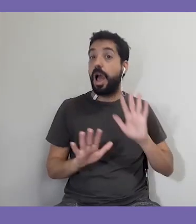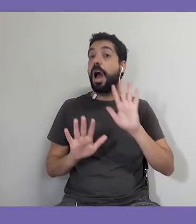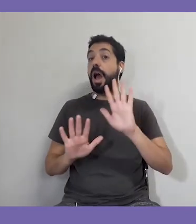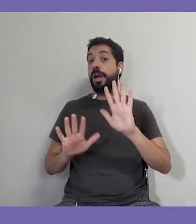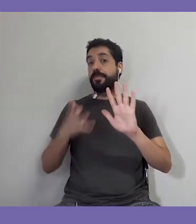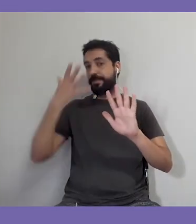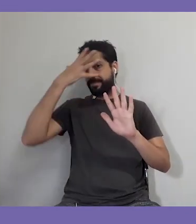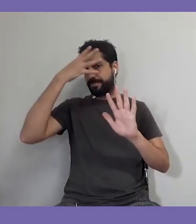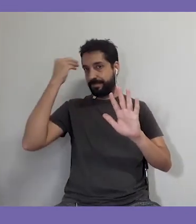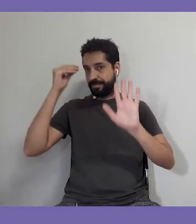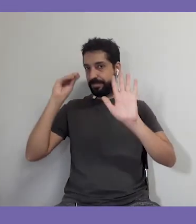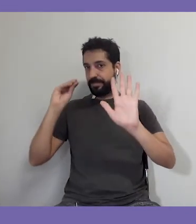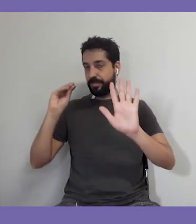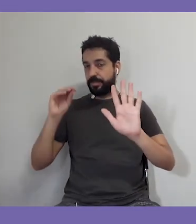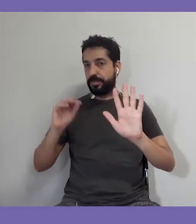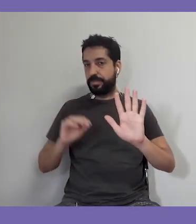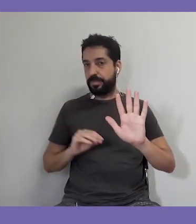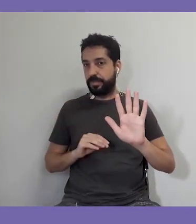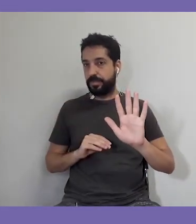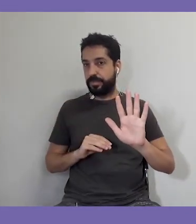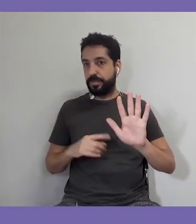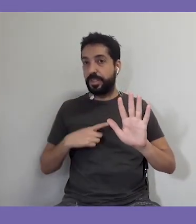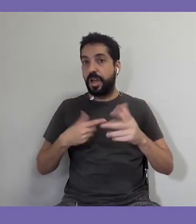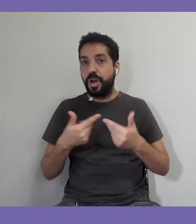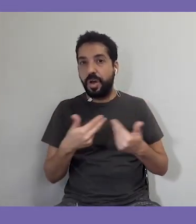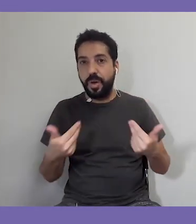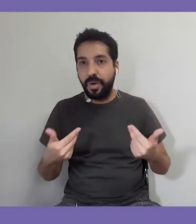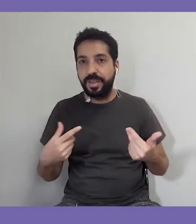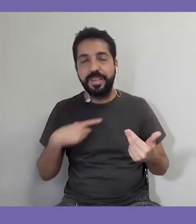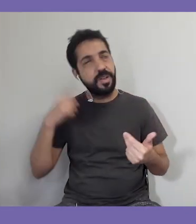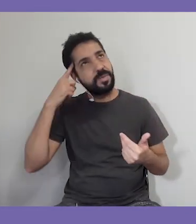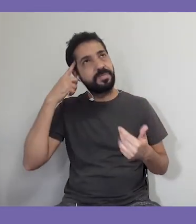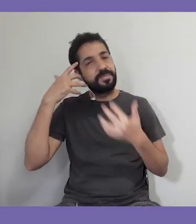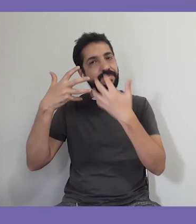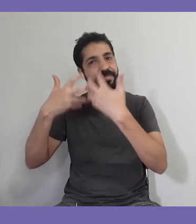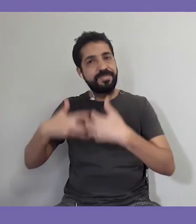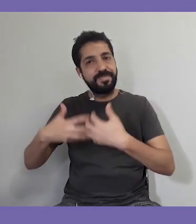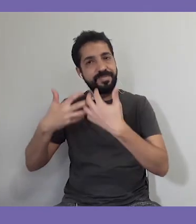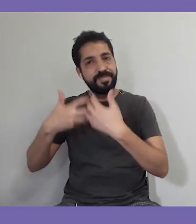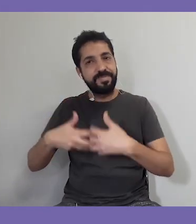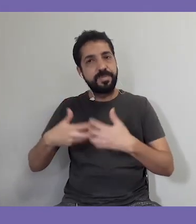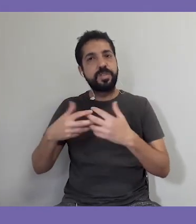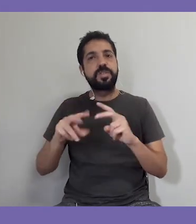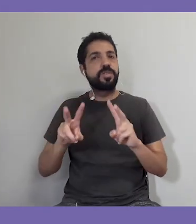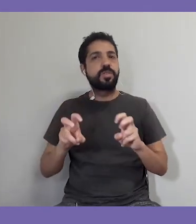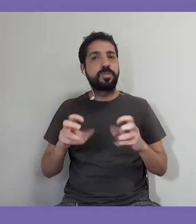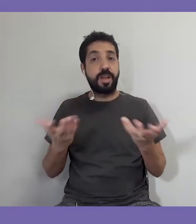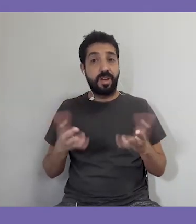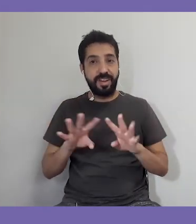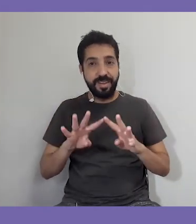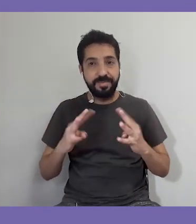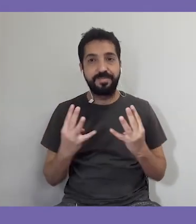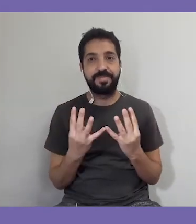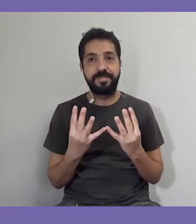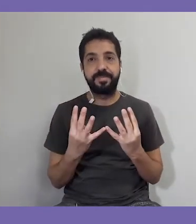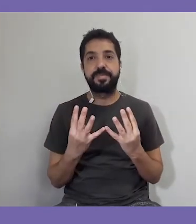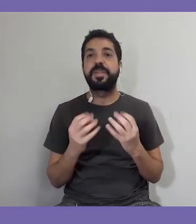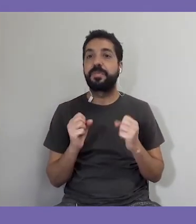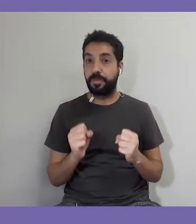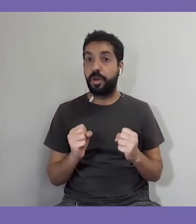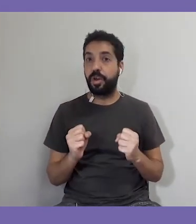você. Lembrei de uma coisa, né? Uma coisa assim, que tem refletido muito nesse momento de pandemia é que a